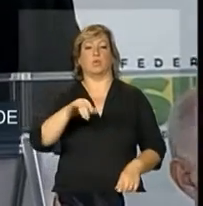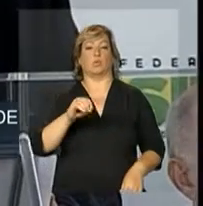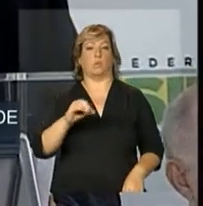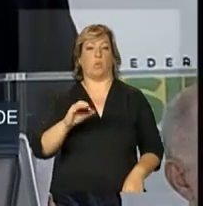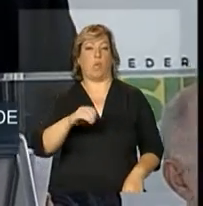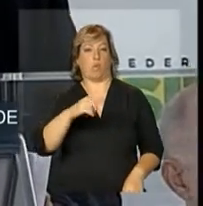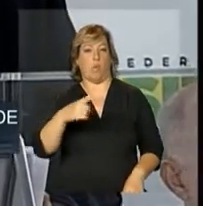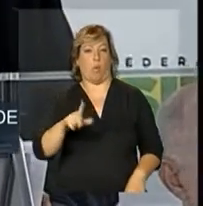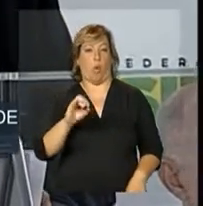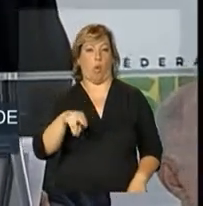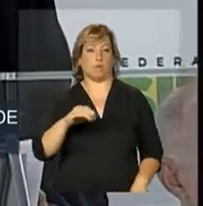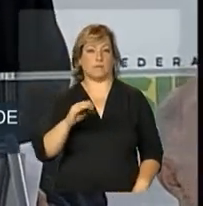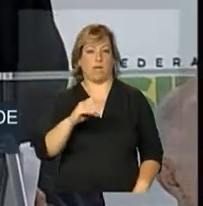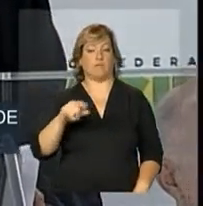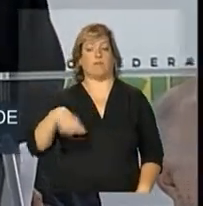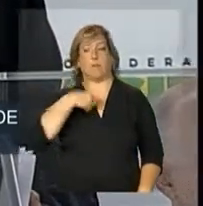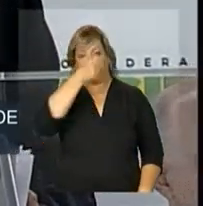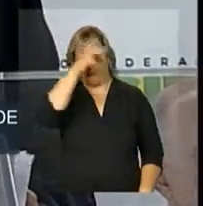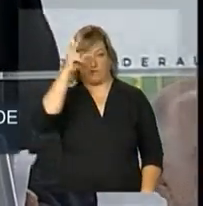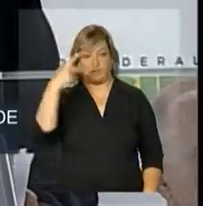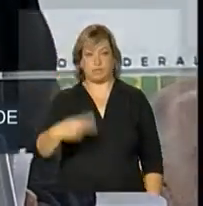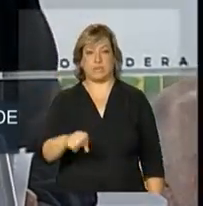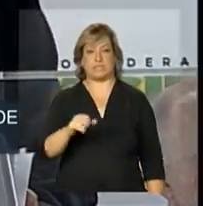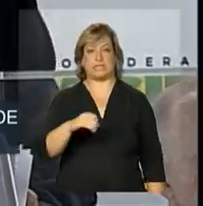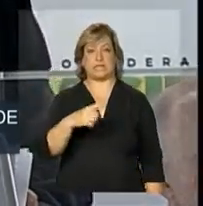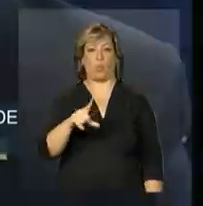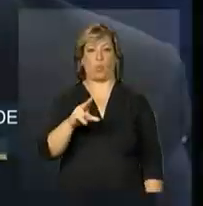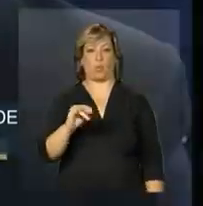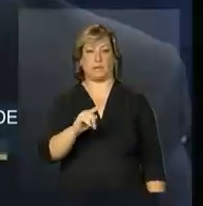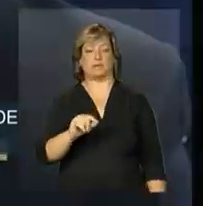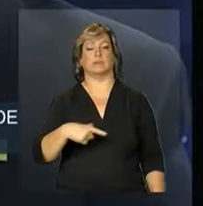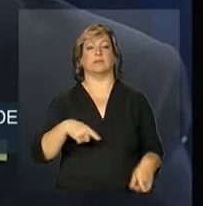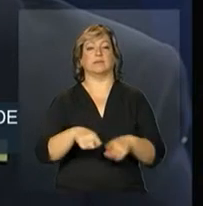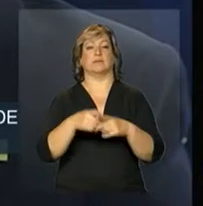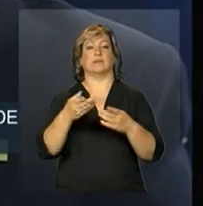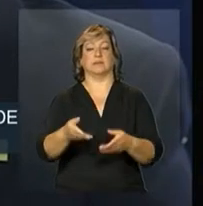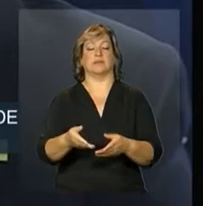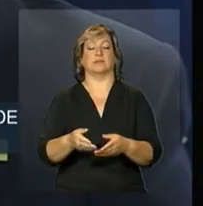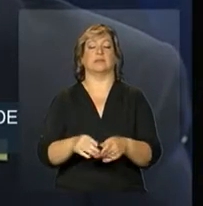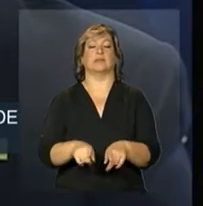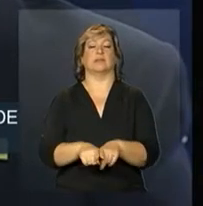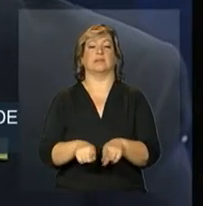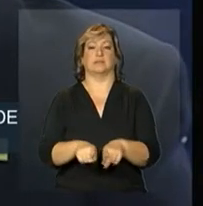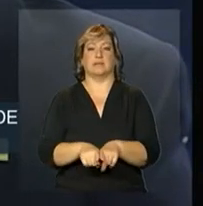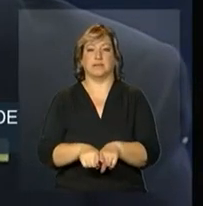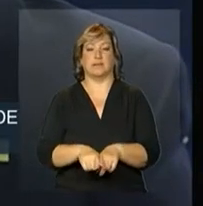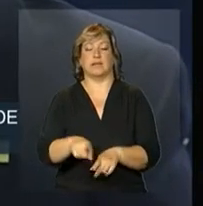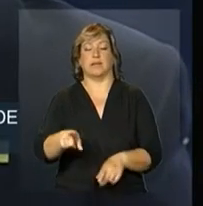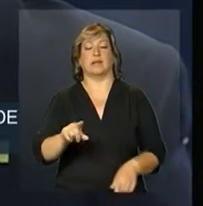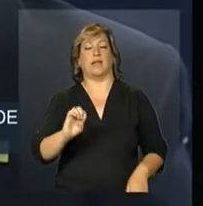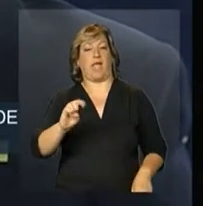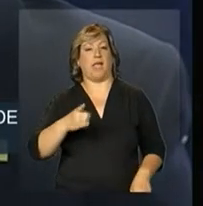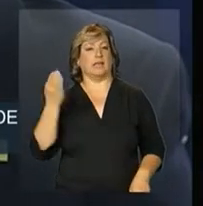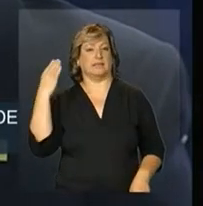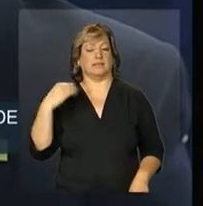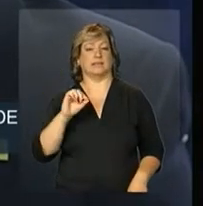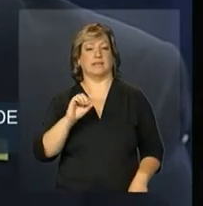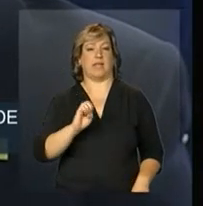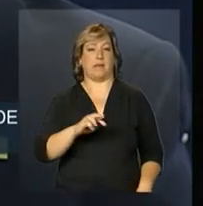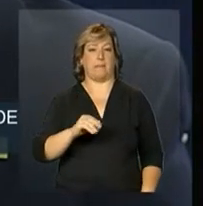Ribeiro Gonçalves, prefeito de São Luís e que também já foi presidente da EMAP